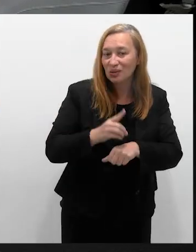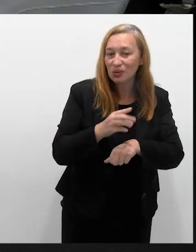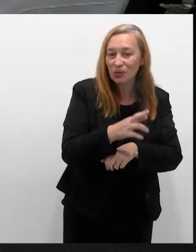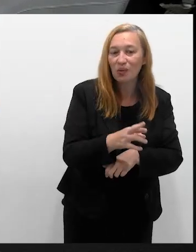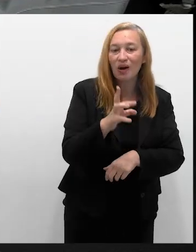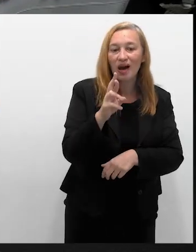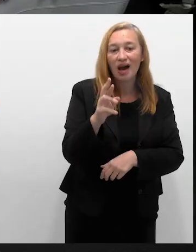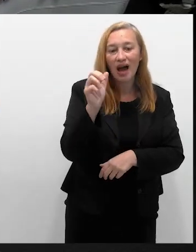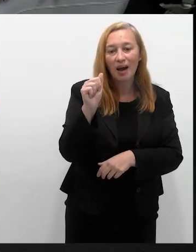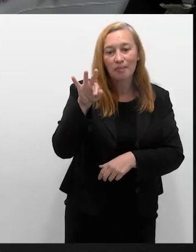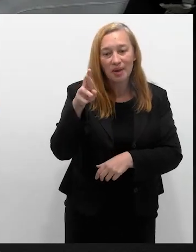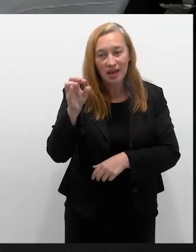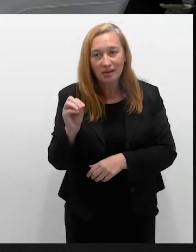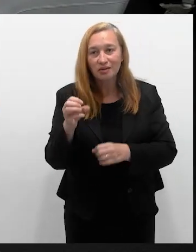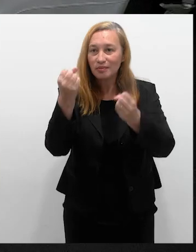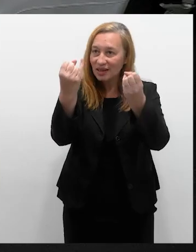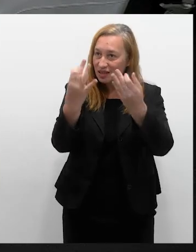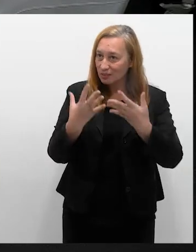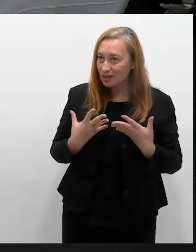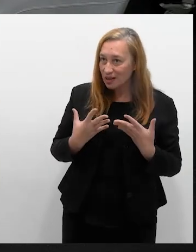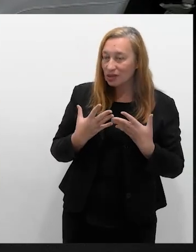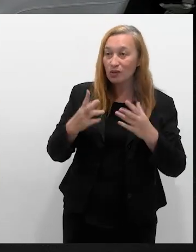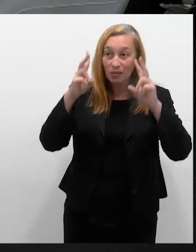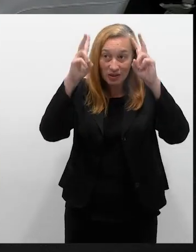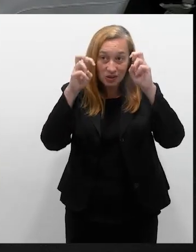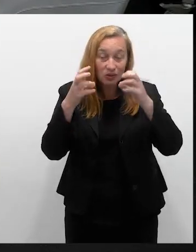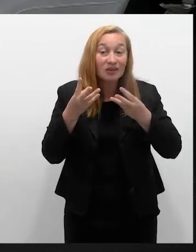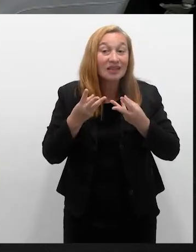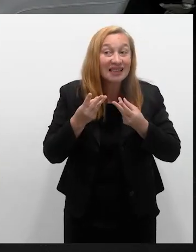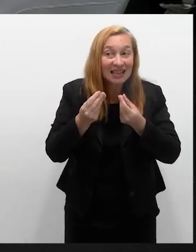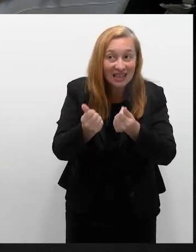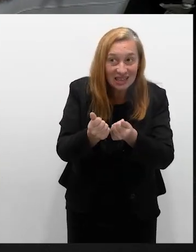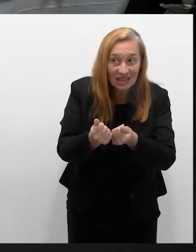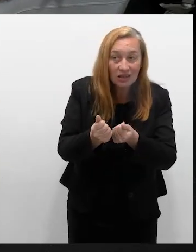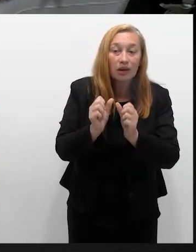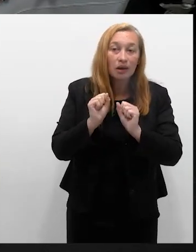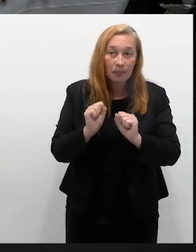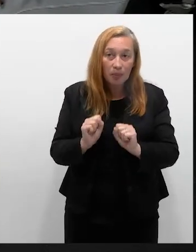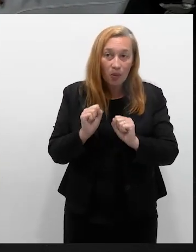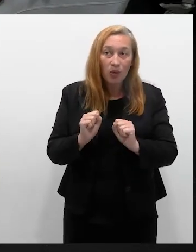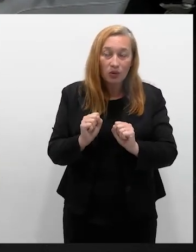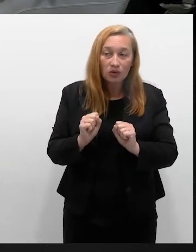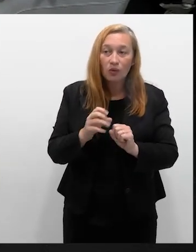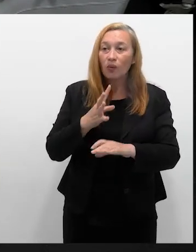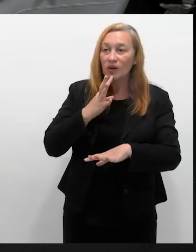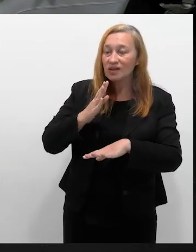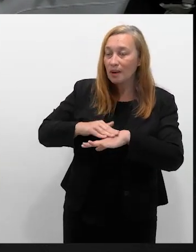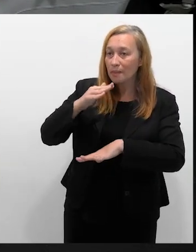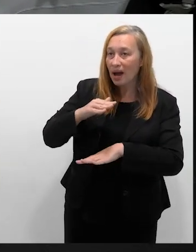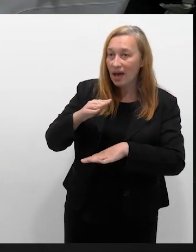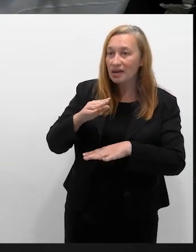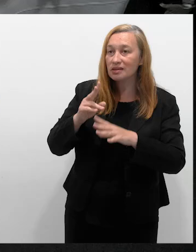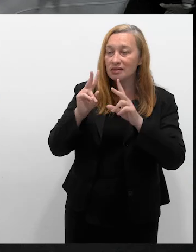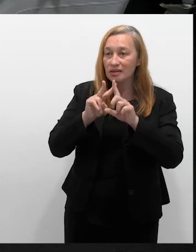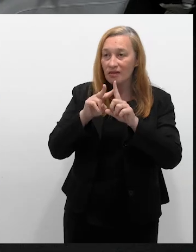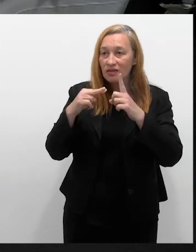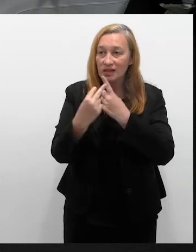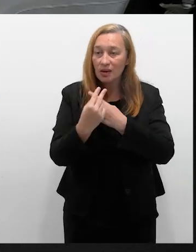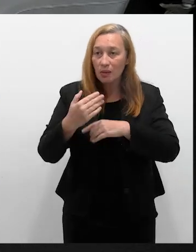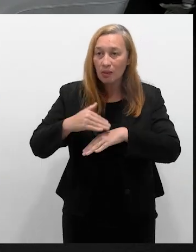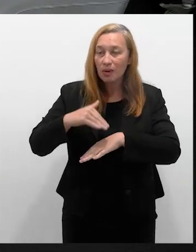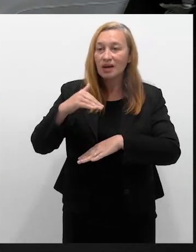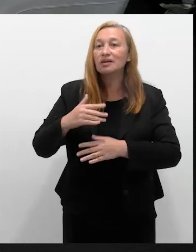para todo mundo nas suas empreitadas. Muito obrigada, doutor Ramiro, pelos maravilhosos esclarecimentos sobre esse assunto tão delicado, que a gente pôde,